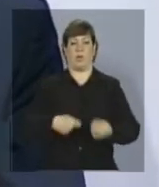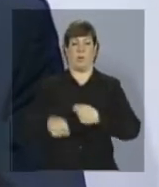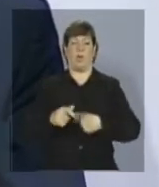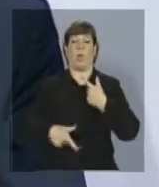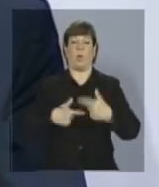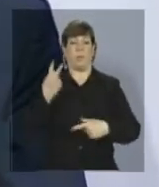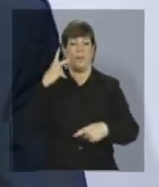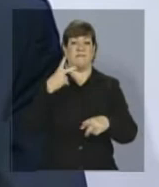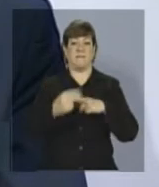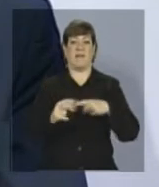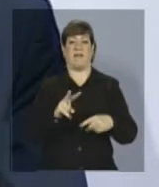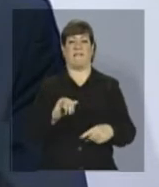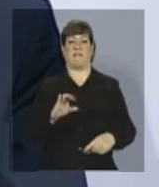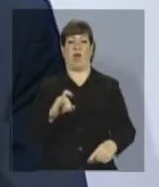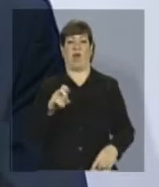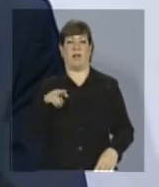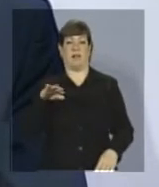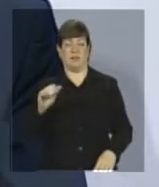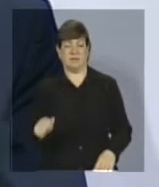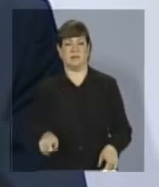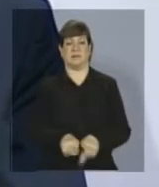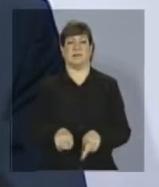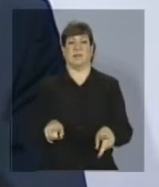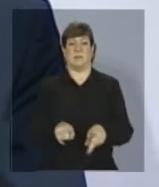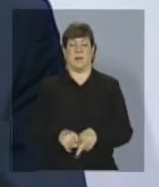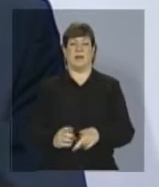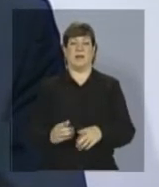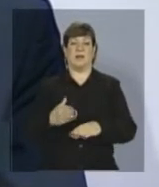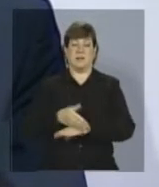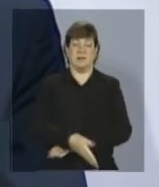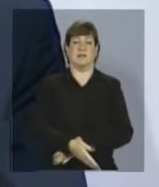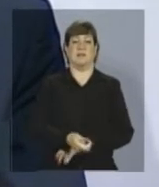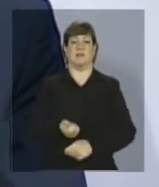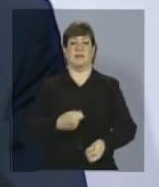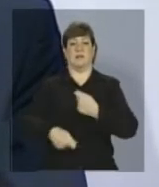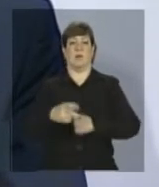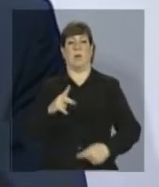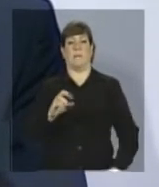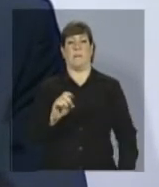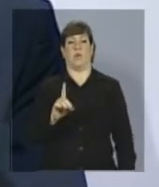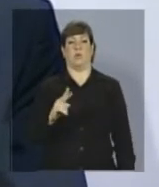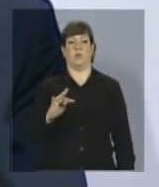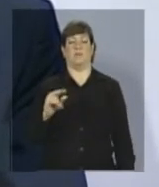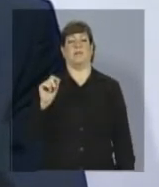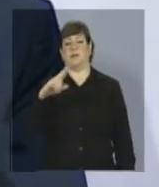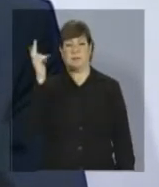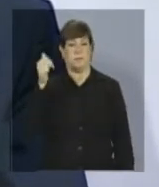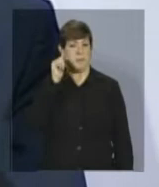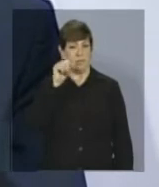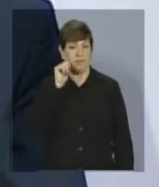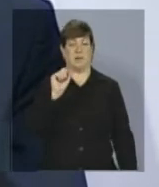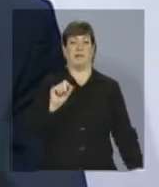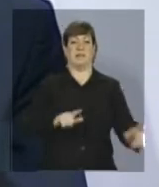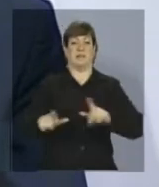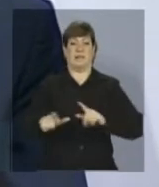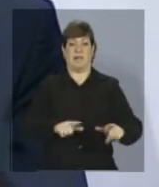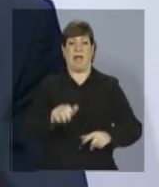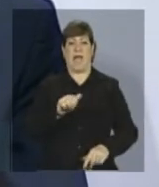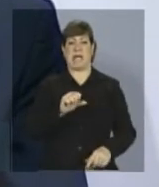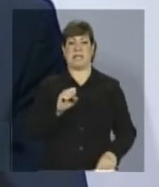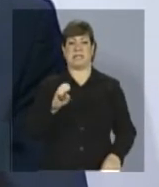combate à violência e pela inserção produtiva das assentadas agricultoras